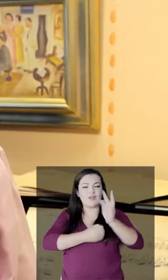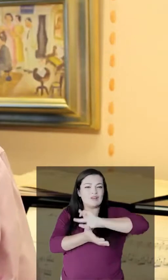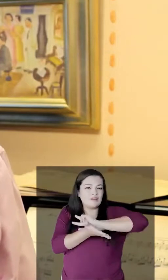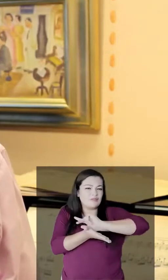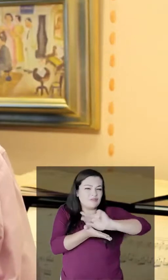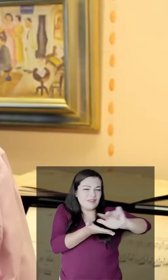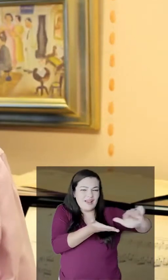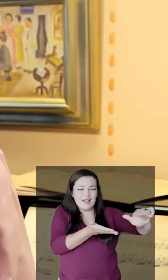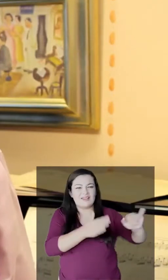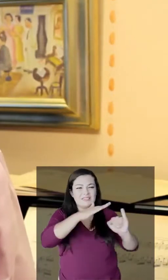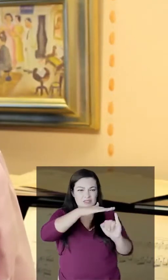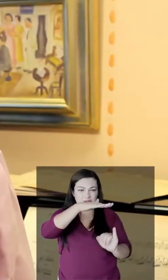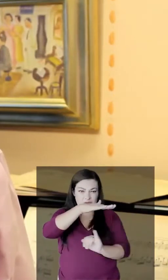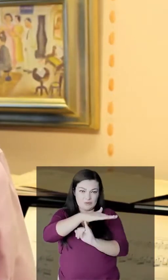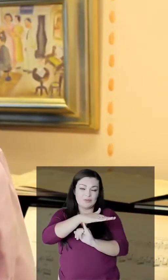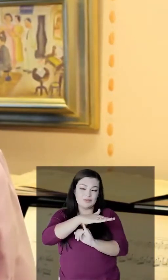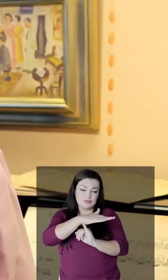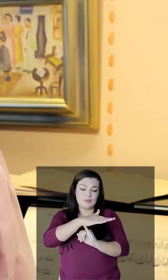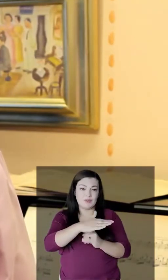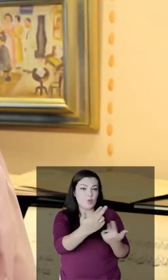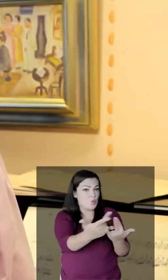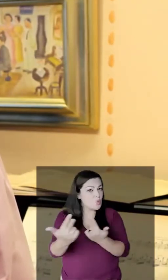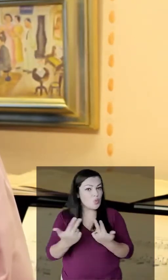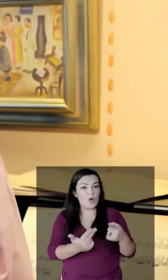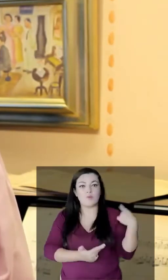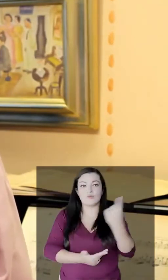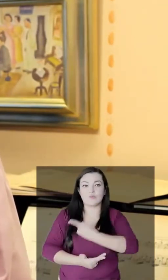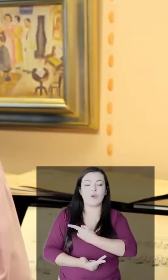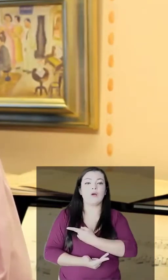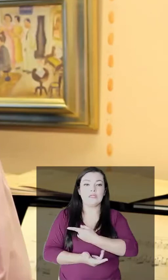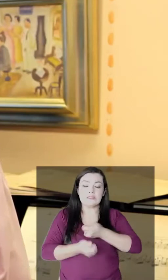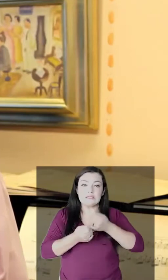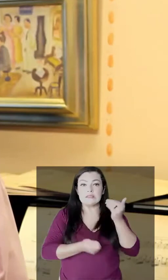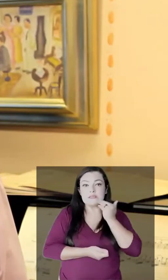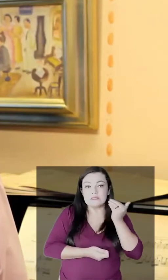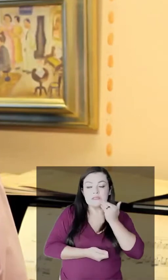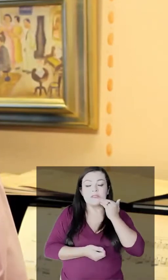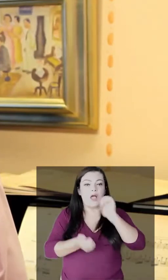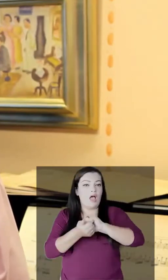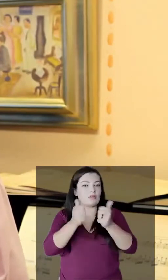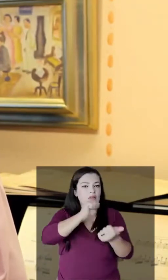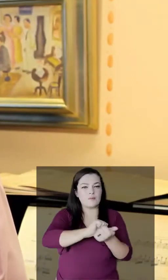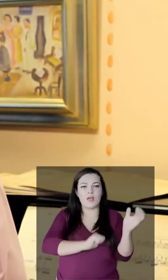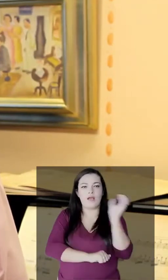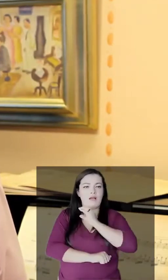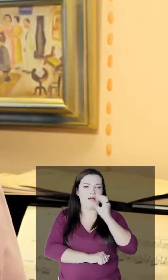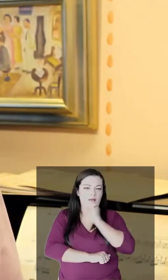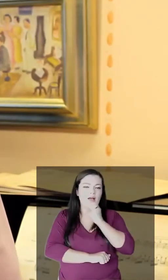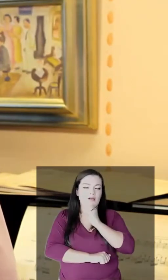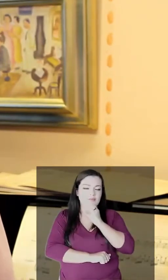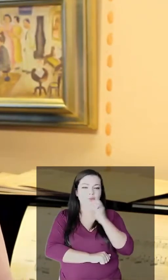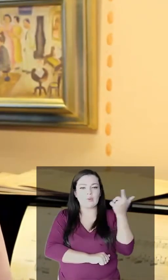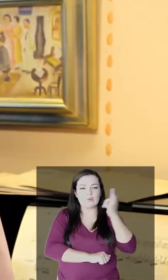Governo do Estado, nós procuramos nos adaptar rapidamente para enfrentar os novos desafios que essa situação